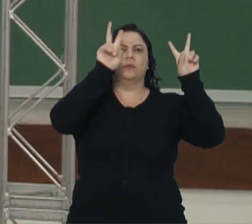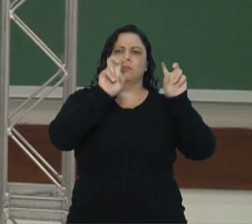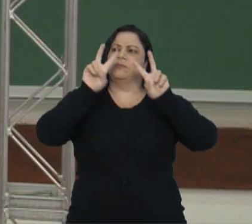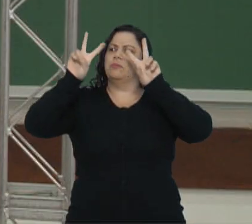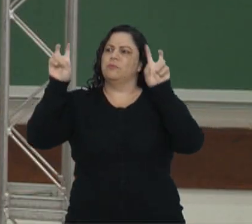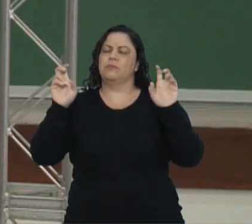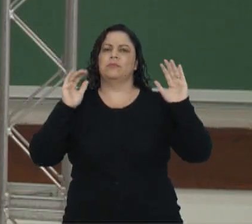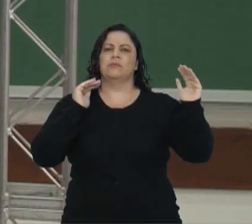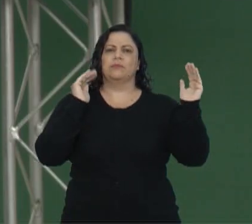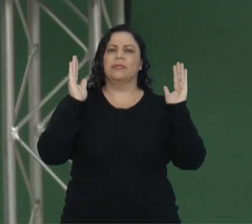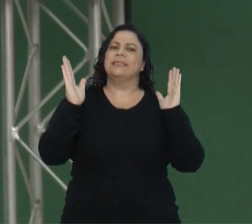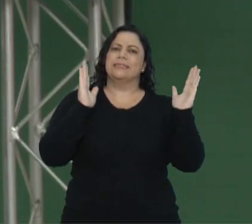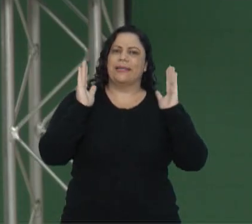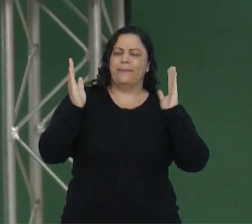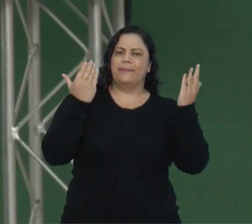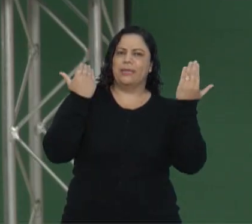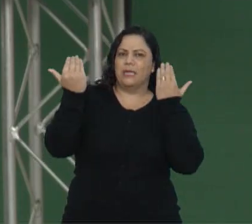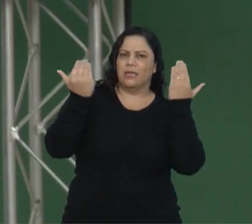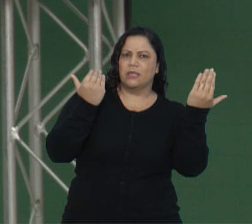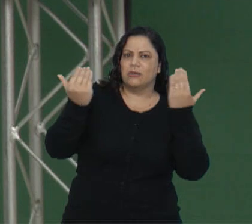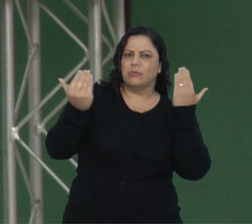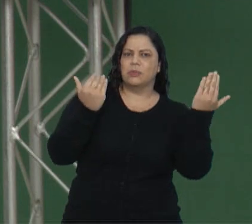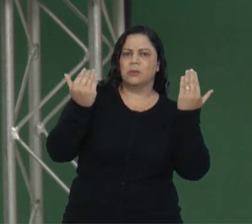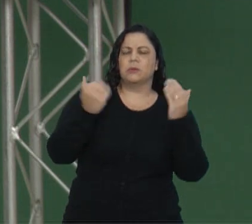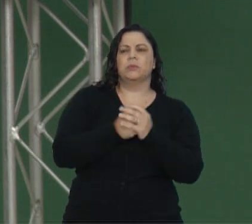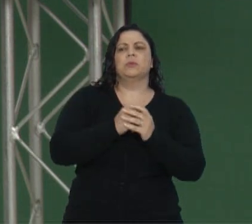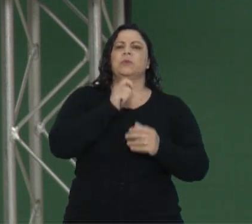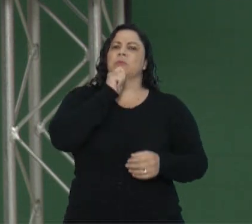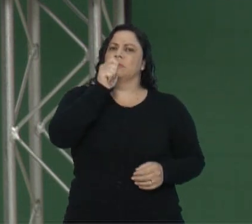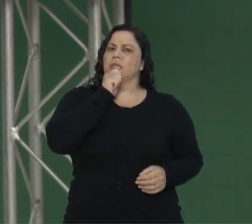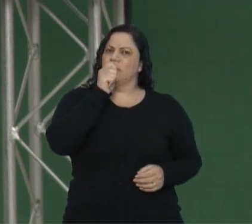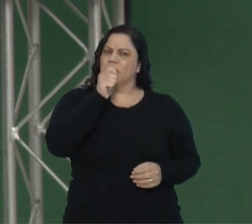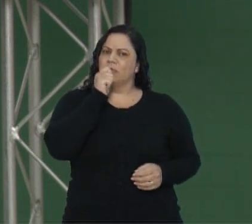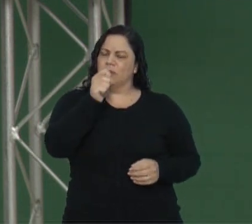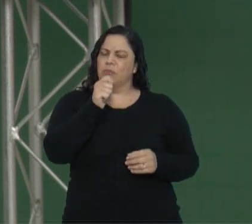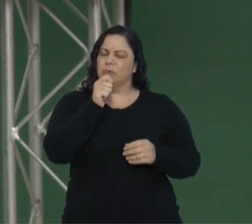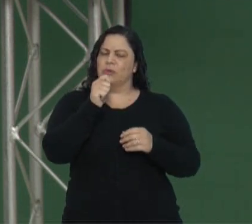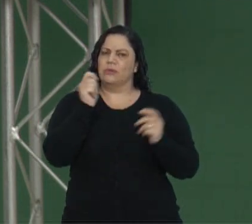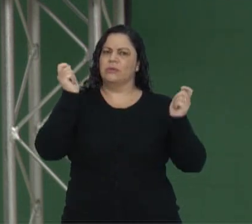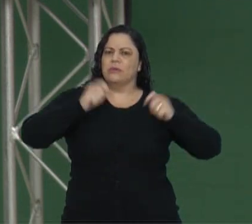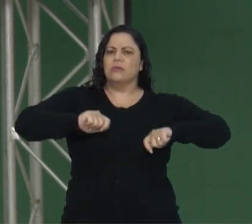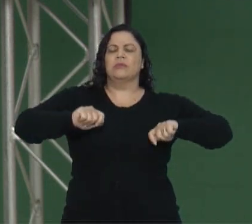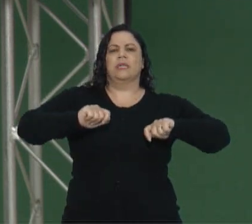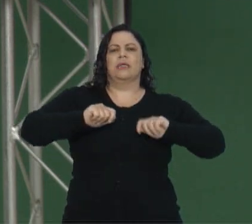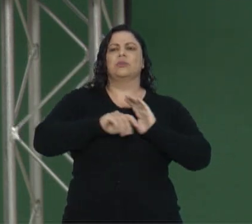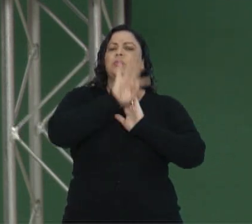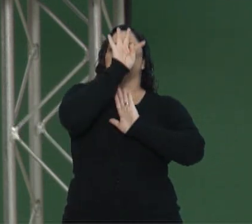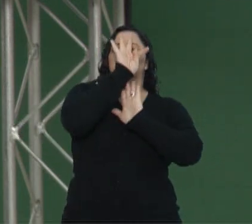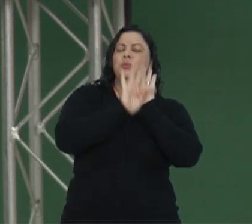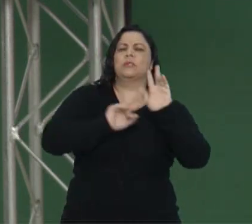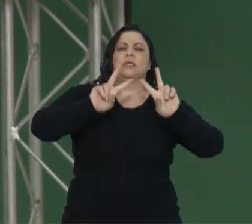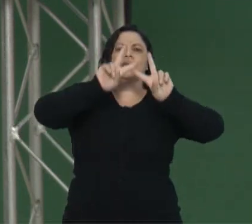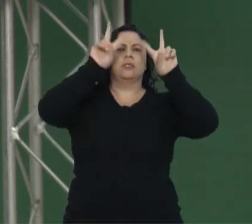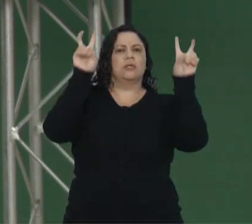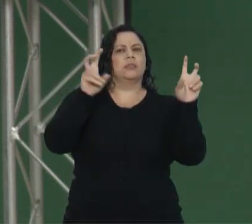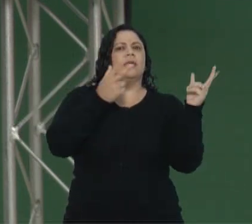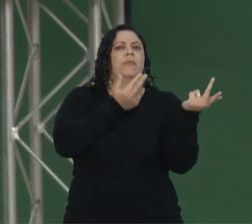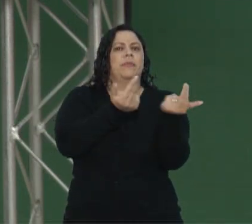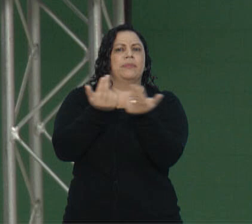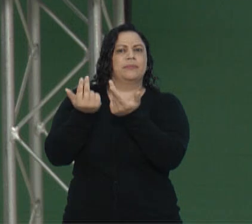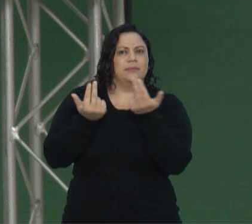comparamos a notícia e comparamos uma reportagem que trabalhava com o texto, né? Com o mesmo tema, tá